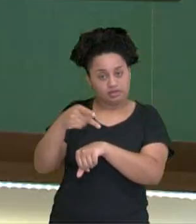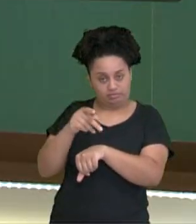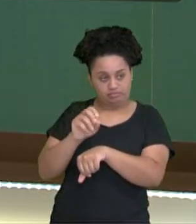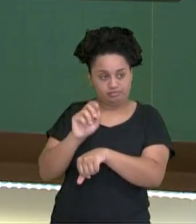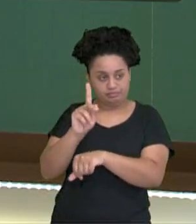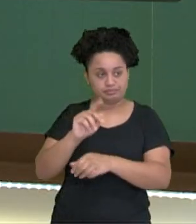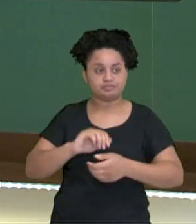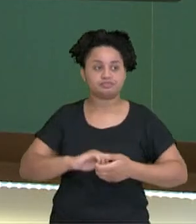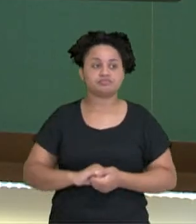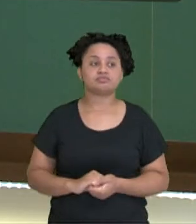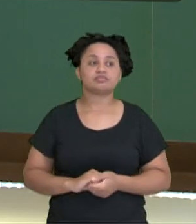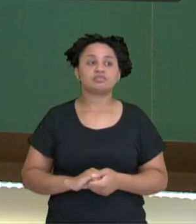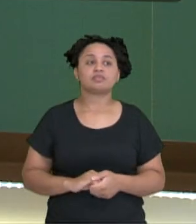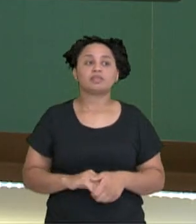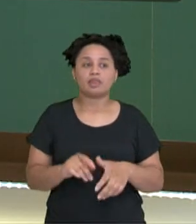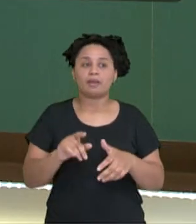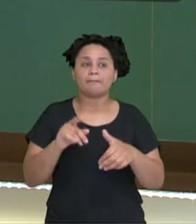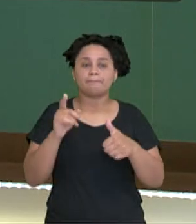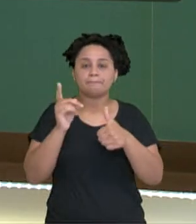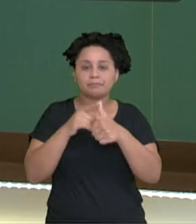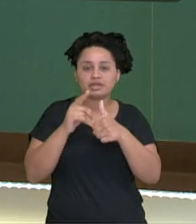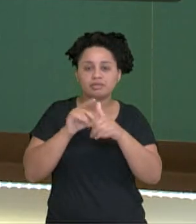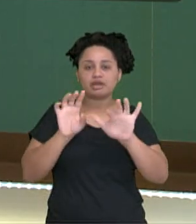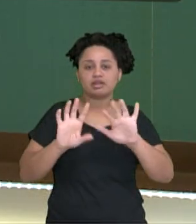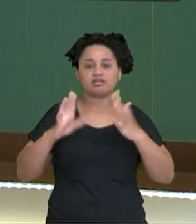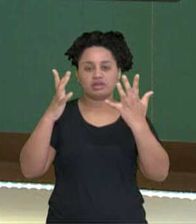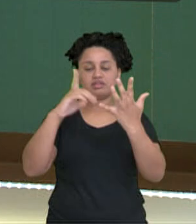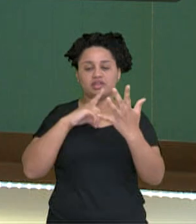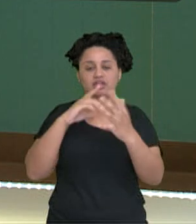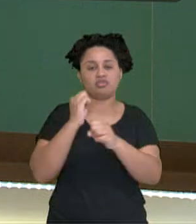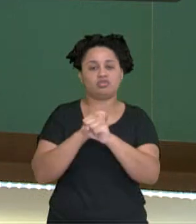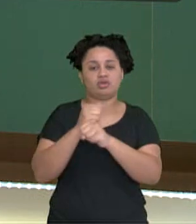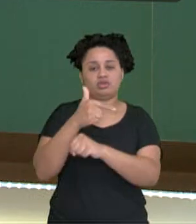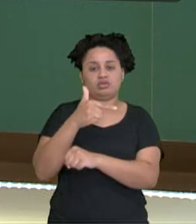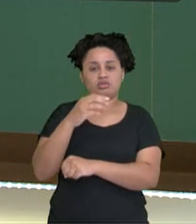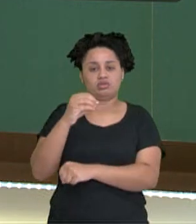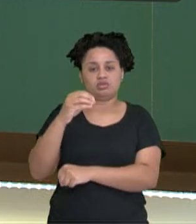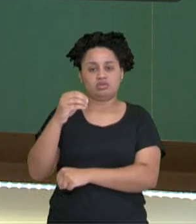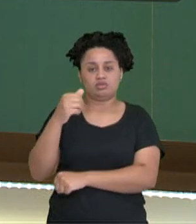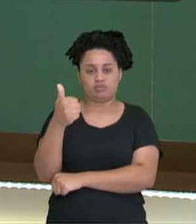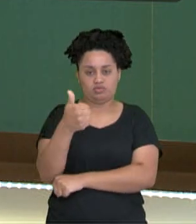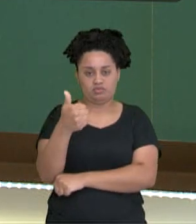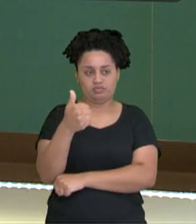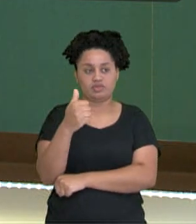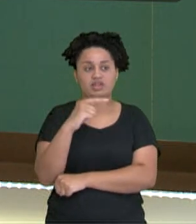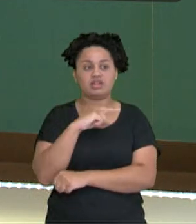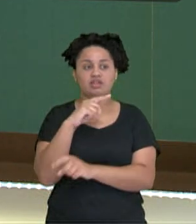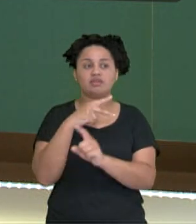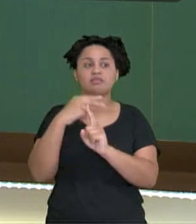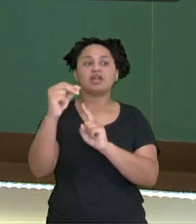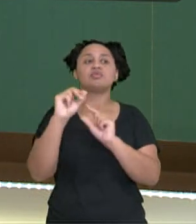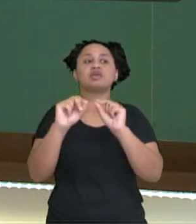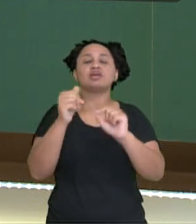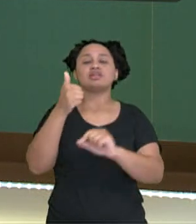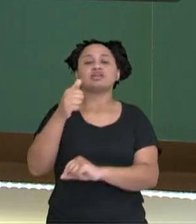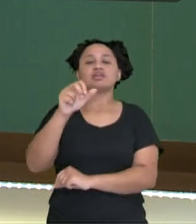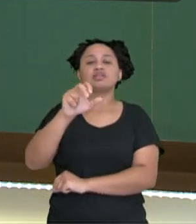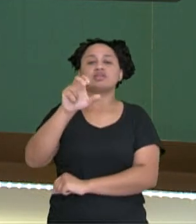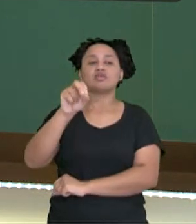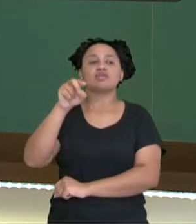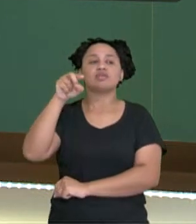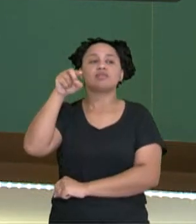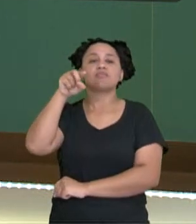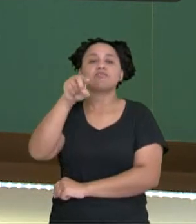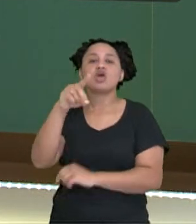ok? O primeiro evento, esse do ano de 2001, ele contou com uma premiação total de